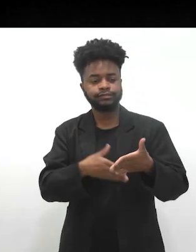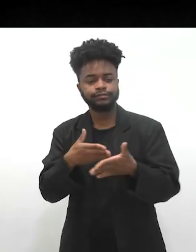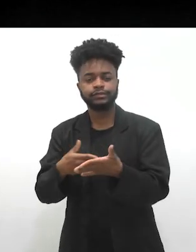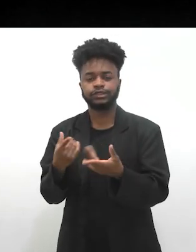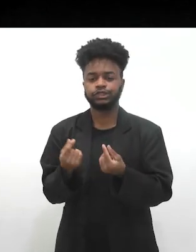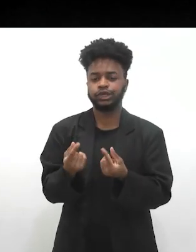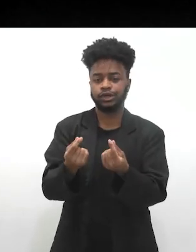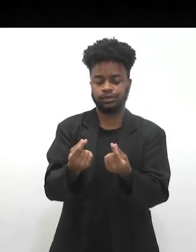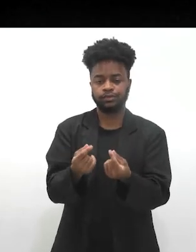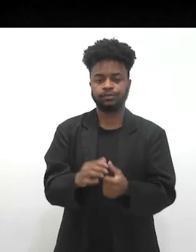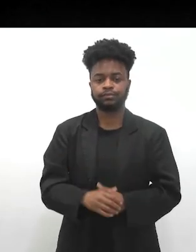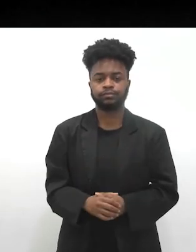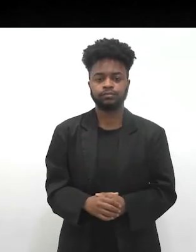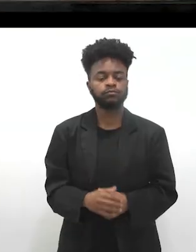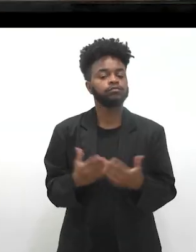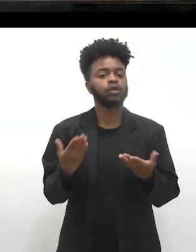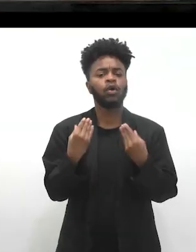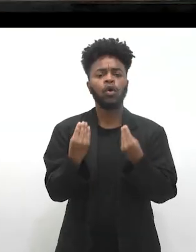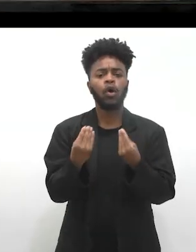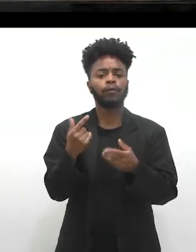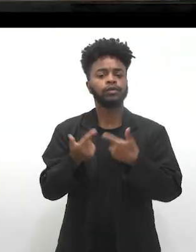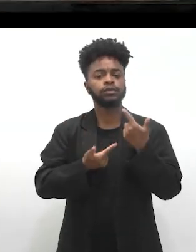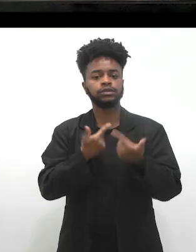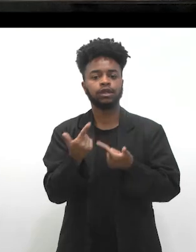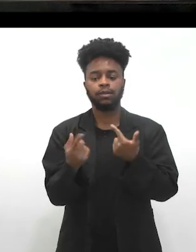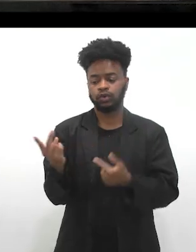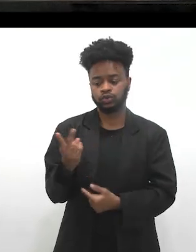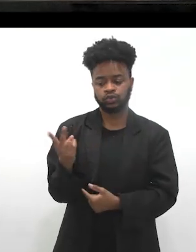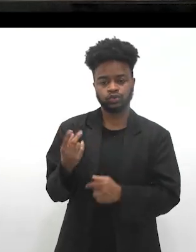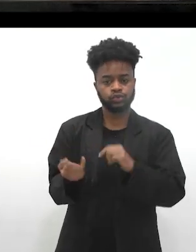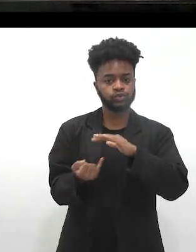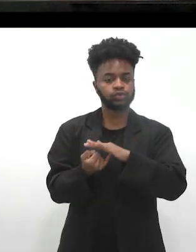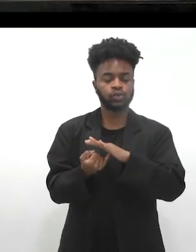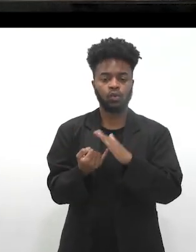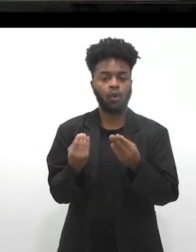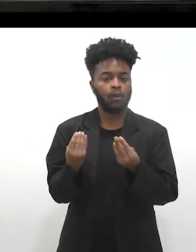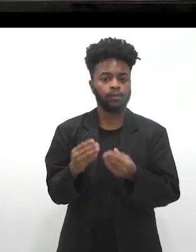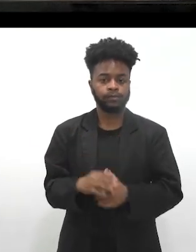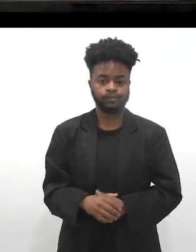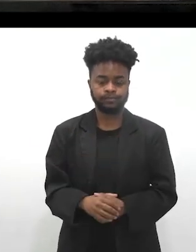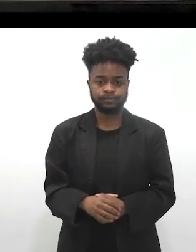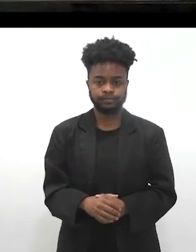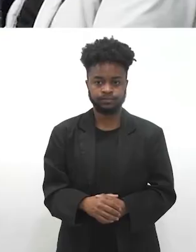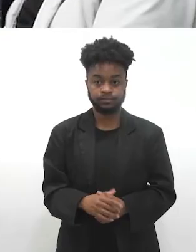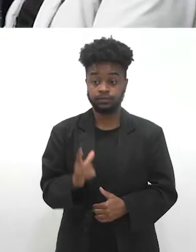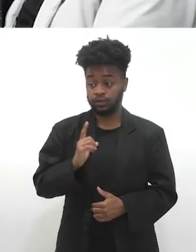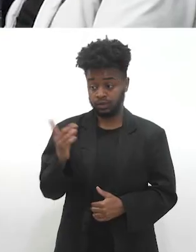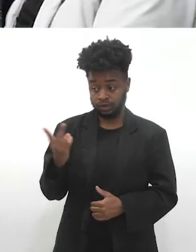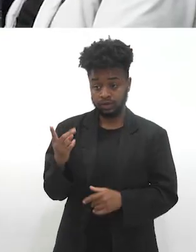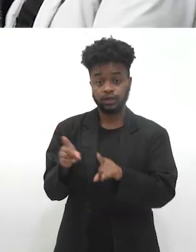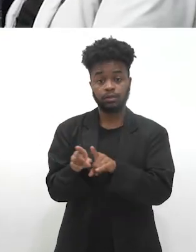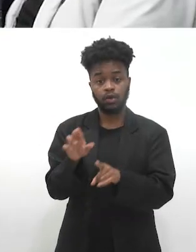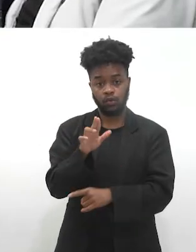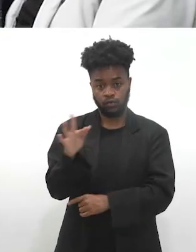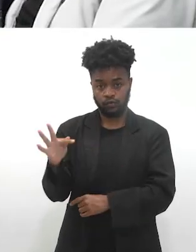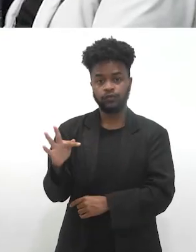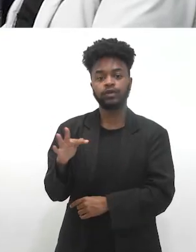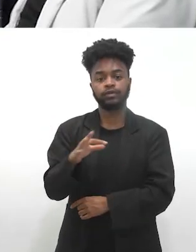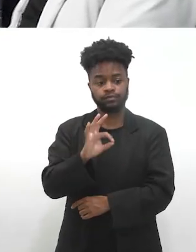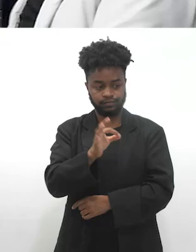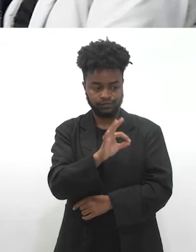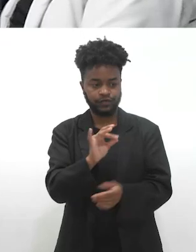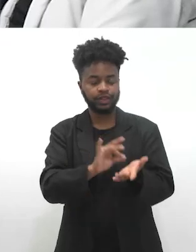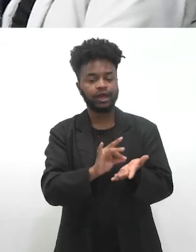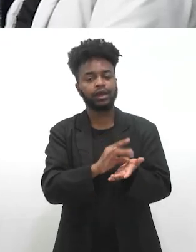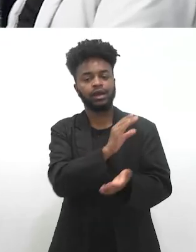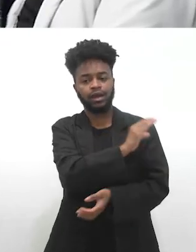limitação de recursos e tal. Exato. Como é que tem sido o trabalho de vocês com essas duas instituições? Além das duas, ainda tem a UF, que tem